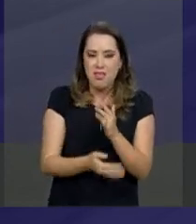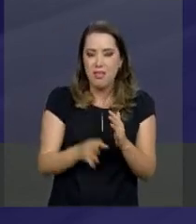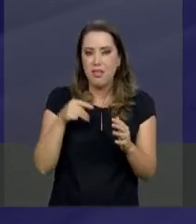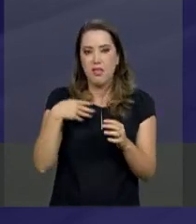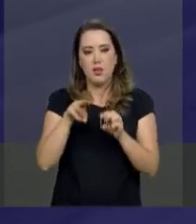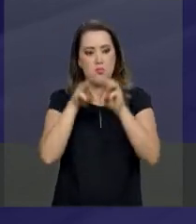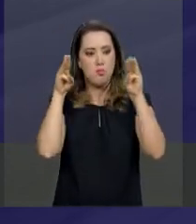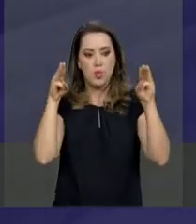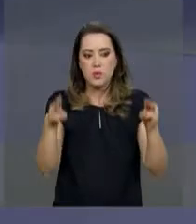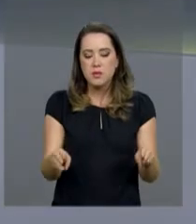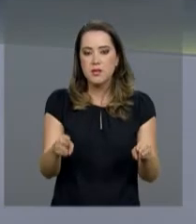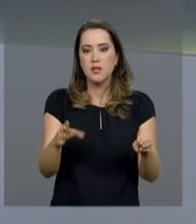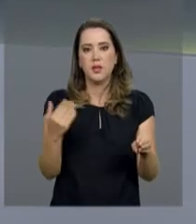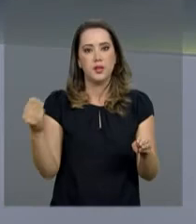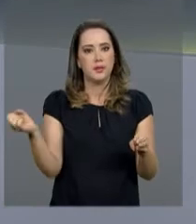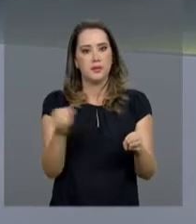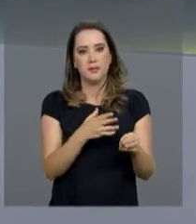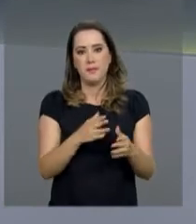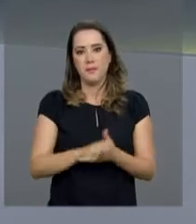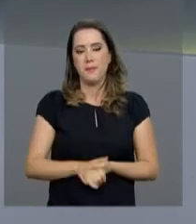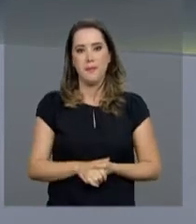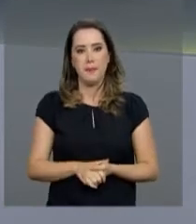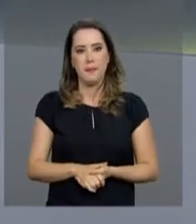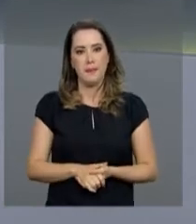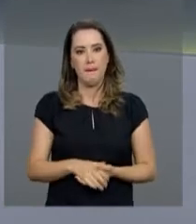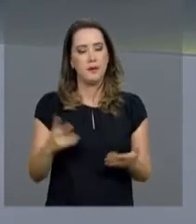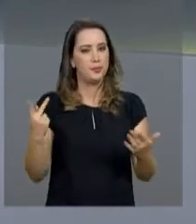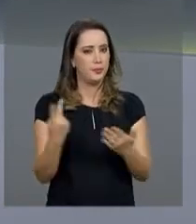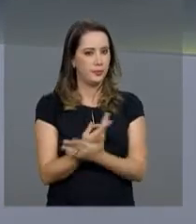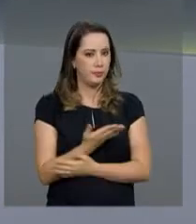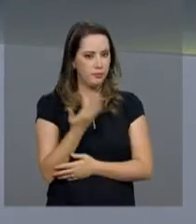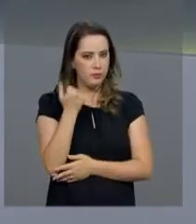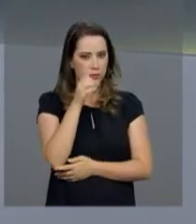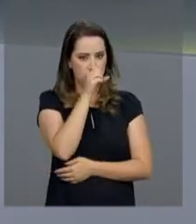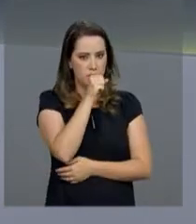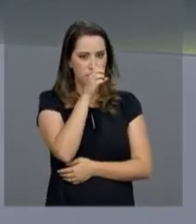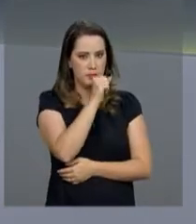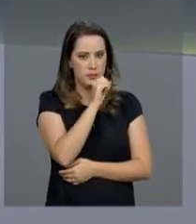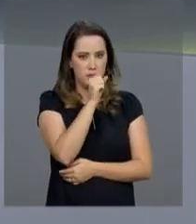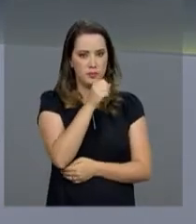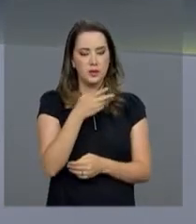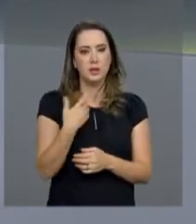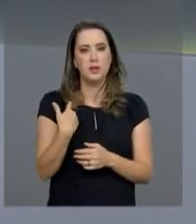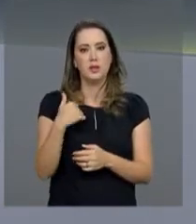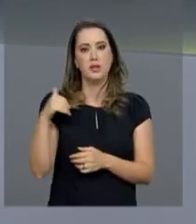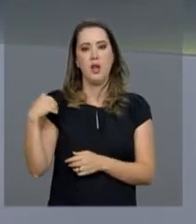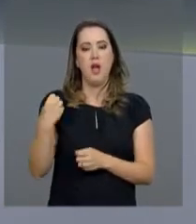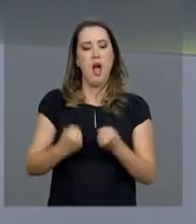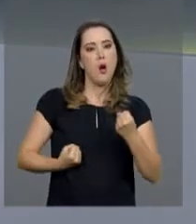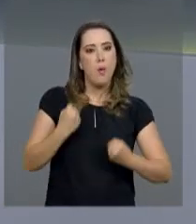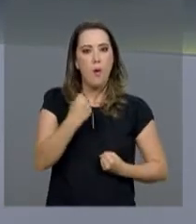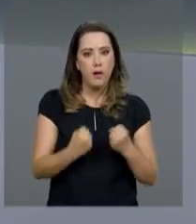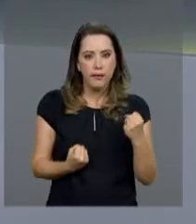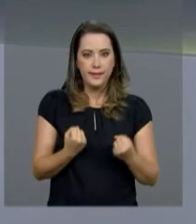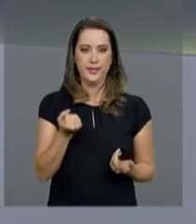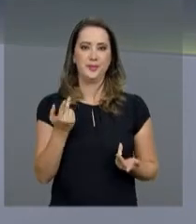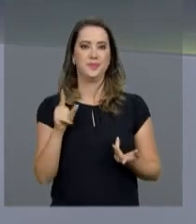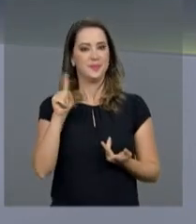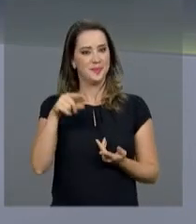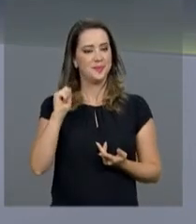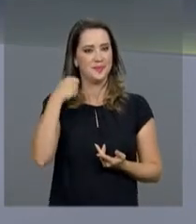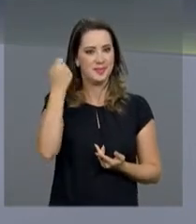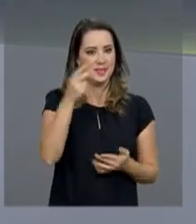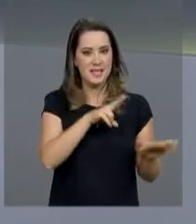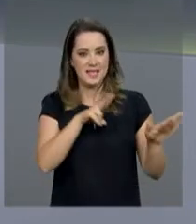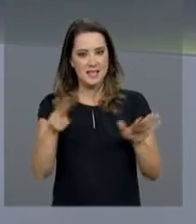tempos modernos realizada no último sábado a corrida do fogo simbólico é alargada para semana da